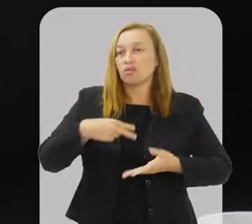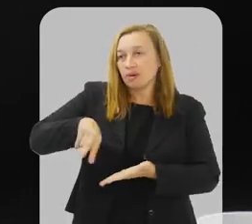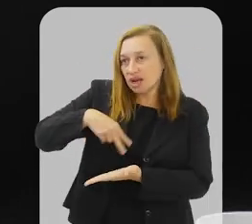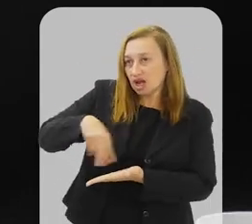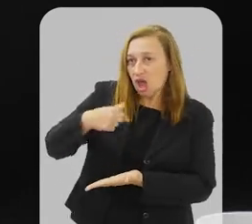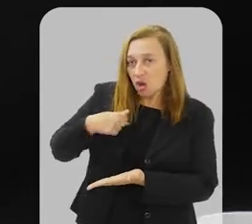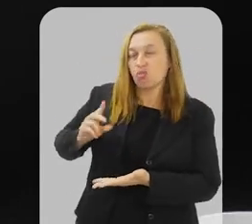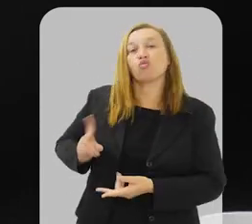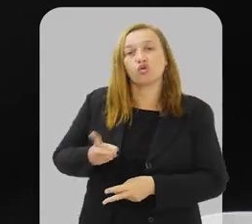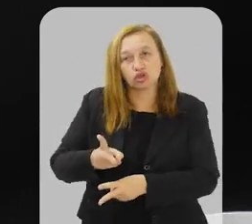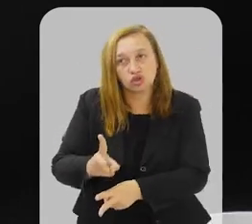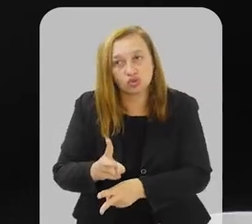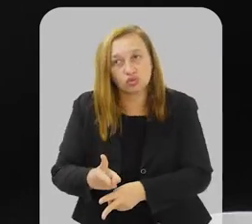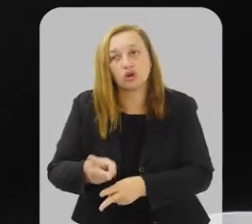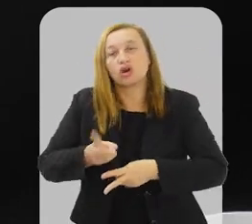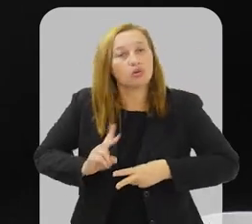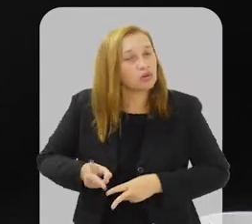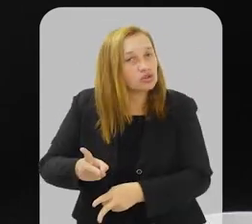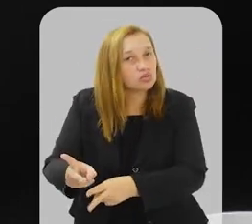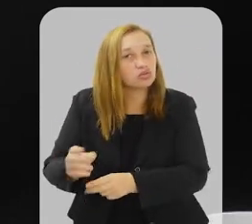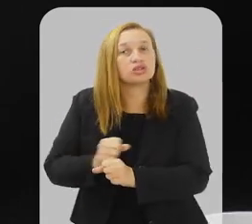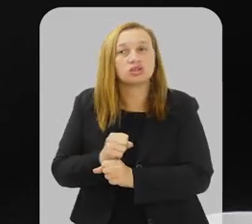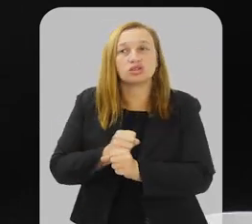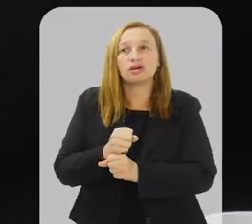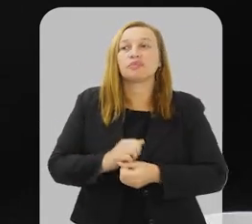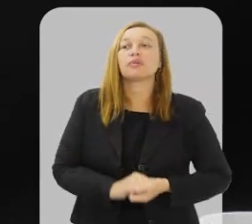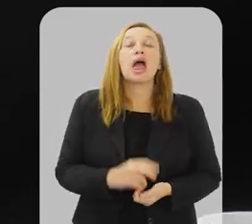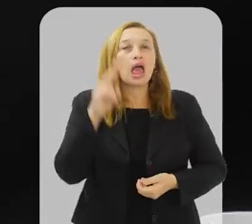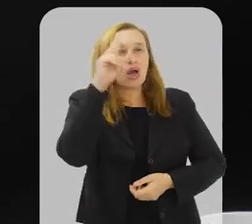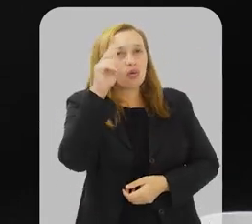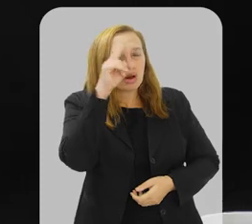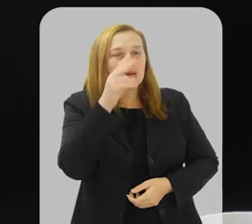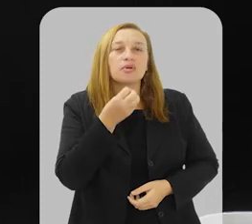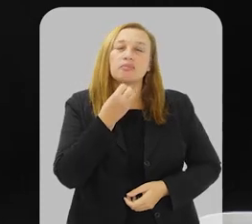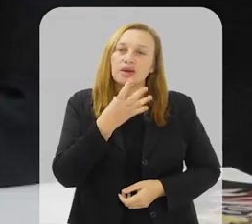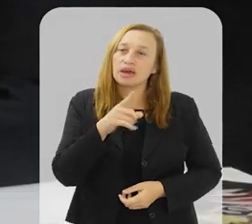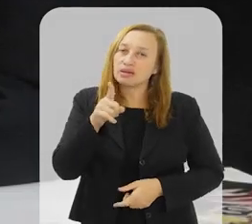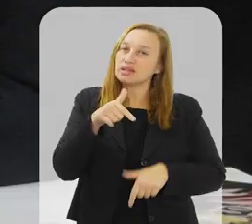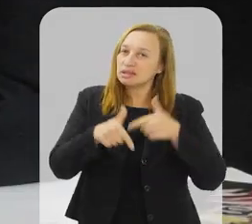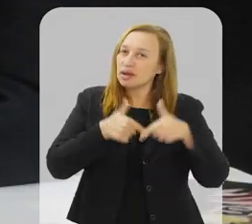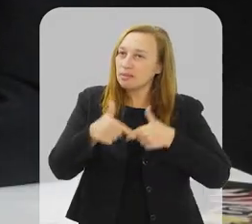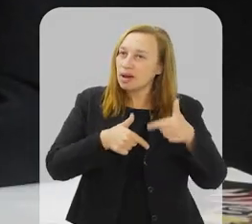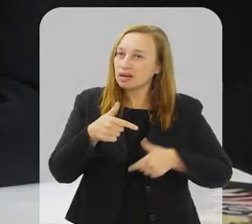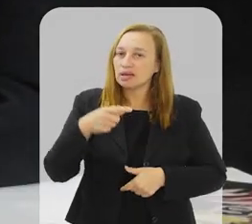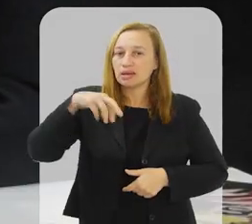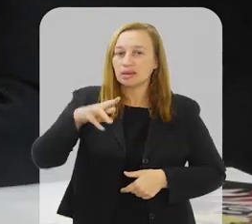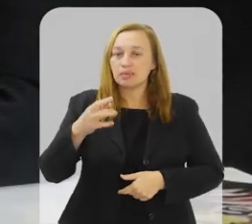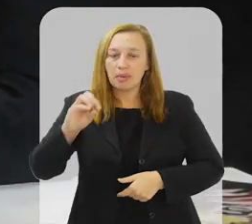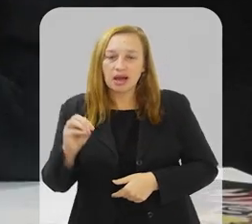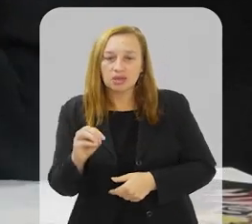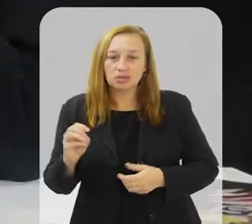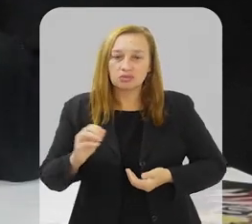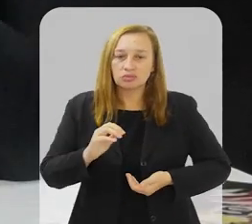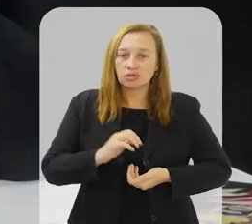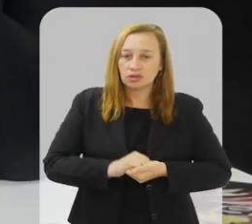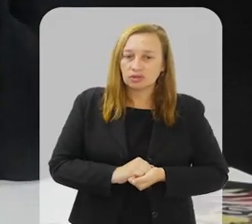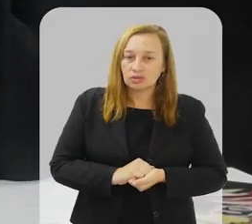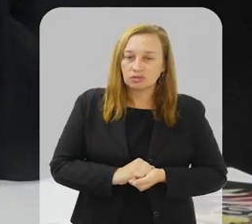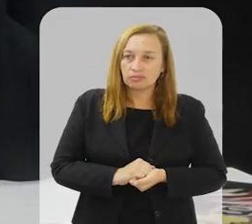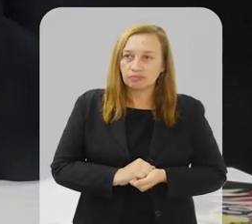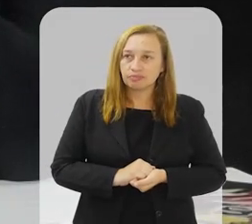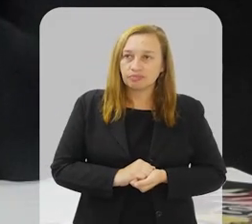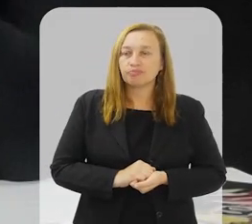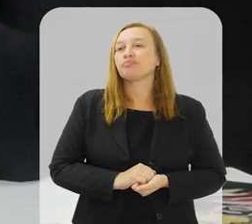bailarinos então eu continuo e e pretendo continuar durante muito tempo e eu lembro muito bem desse trabalho com Márcio lá na virad